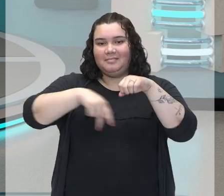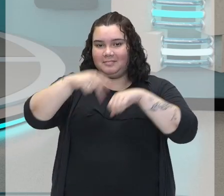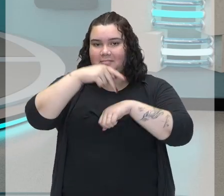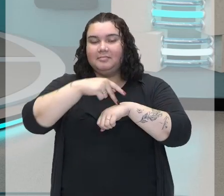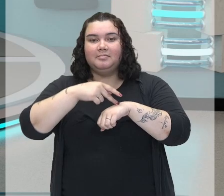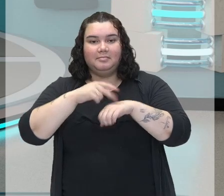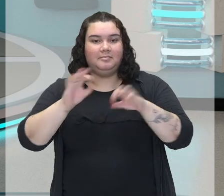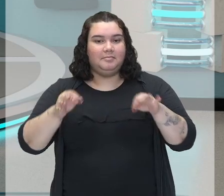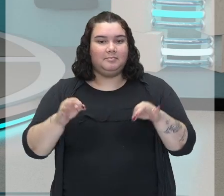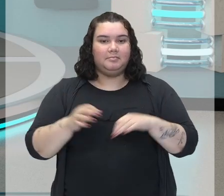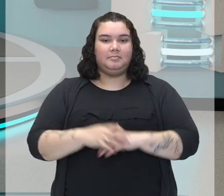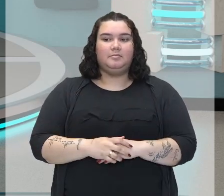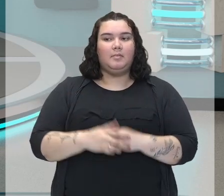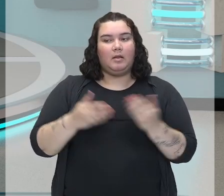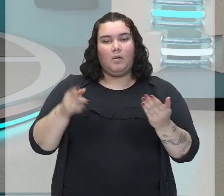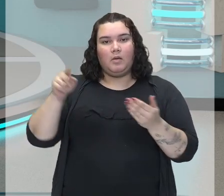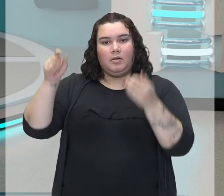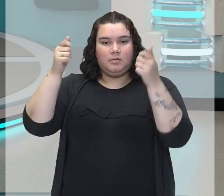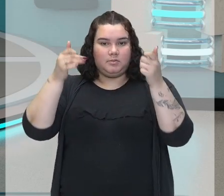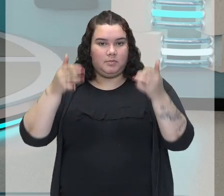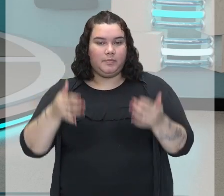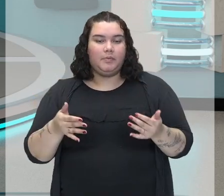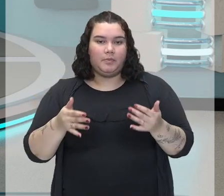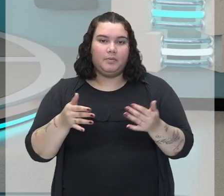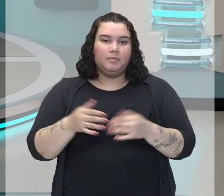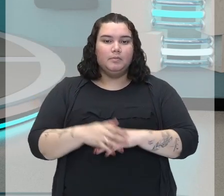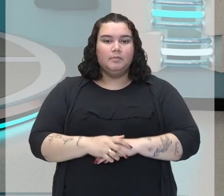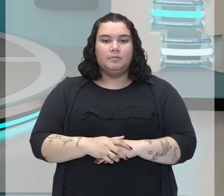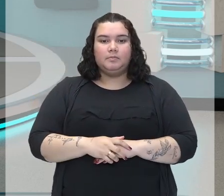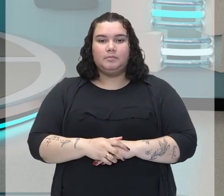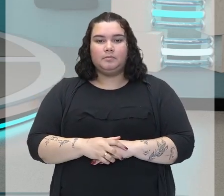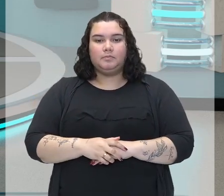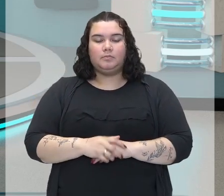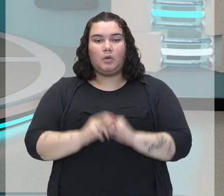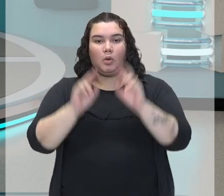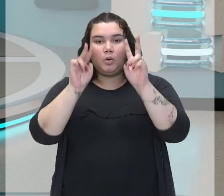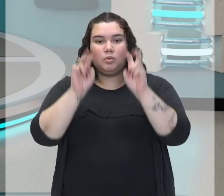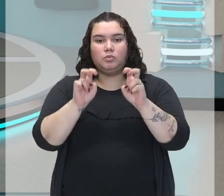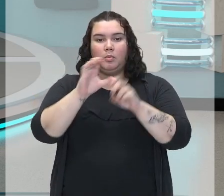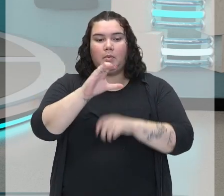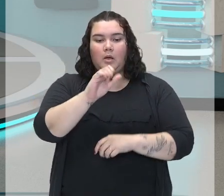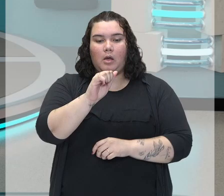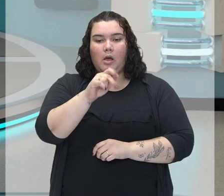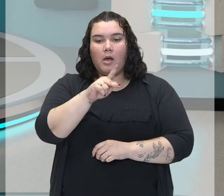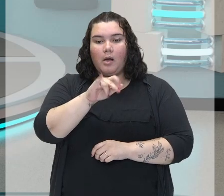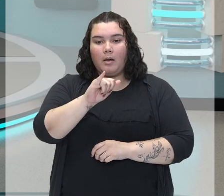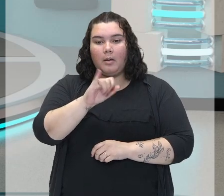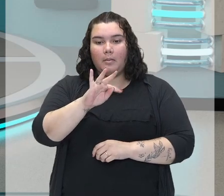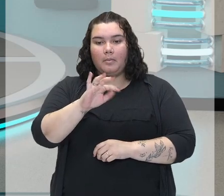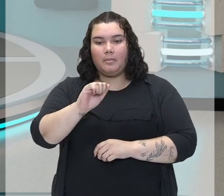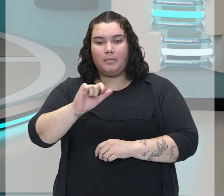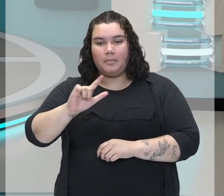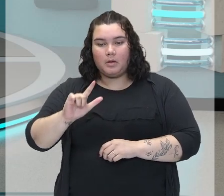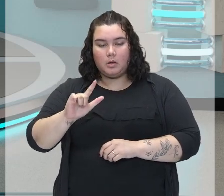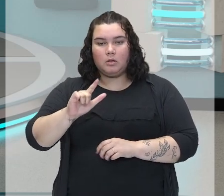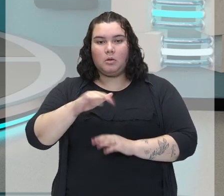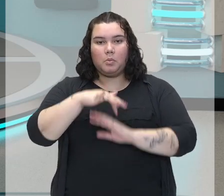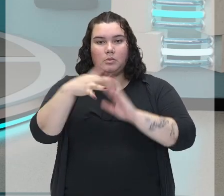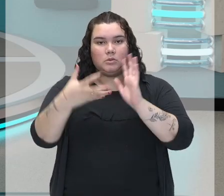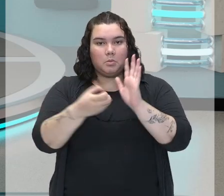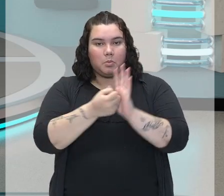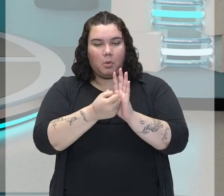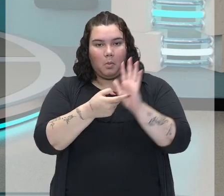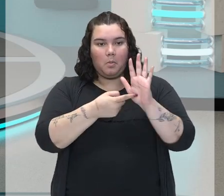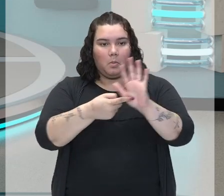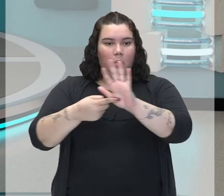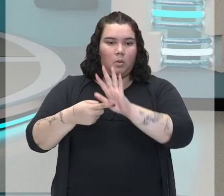Tá? Então, isso que o Pierre Bourdieu quis dizer sobre o capital simbólico, né? Uma forma de mostrar, simbolizar o poder